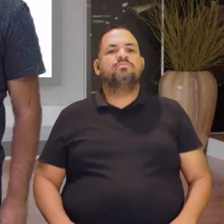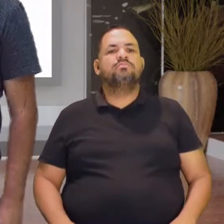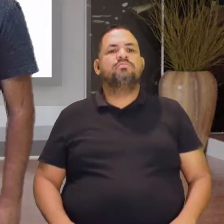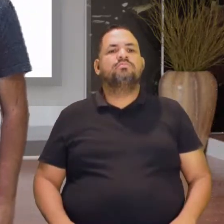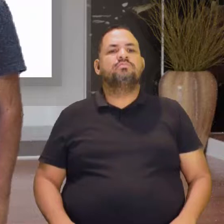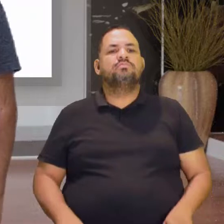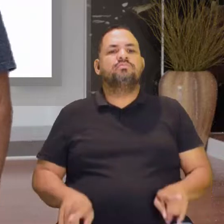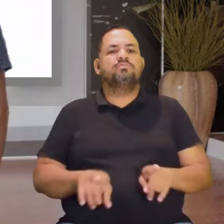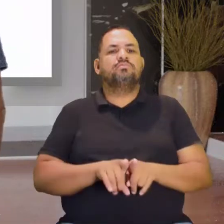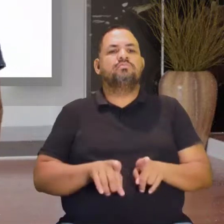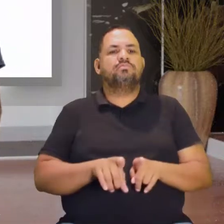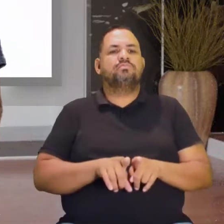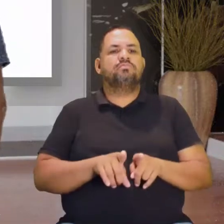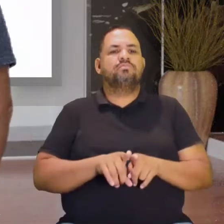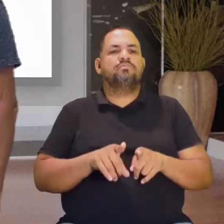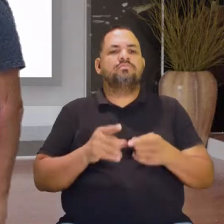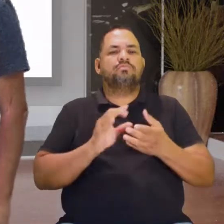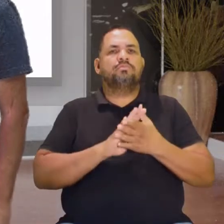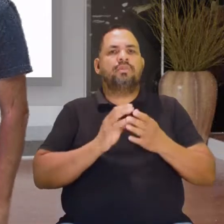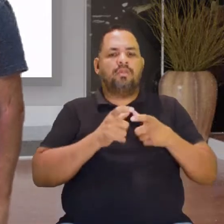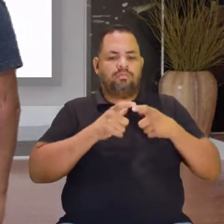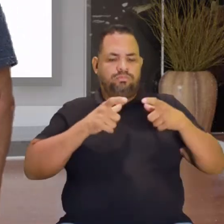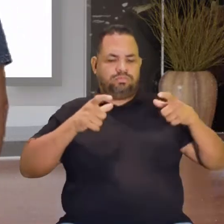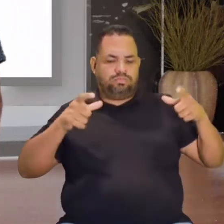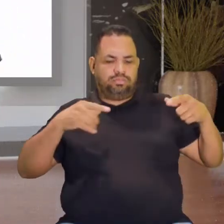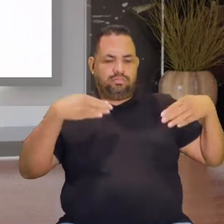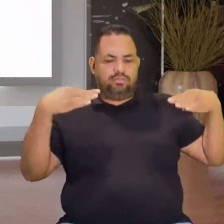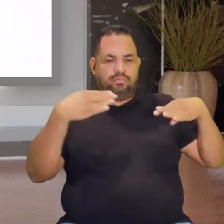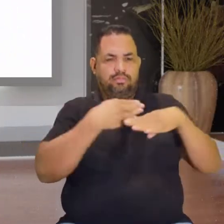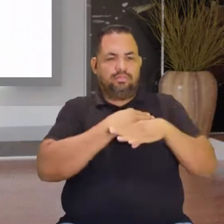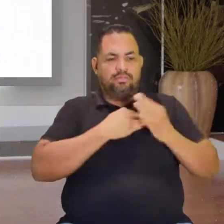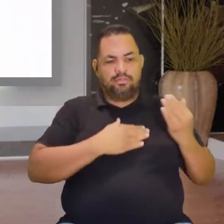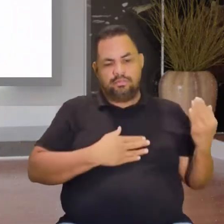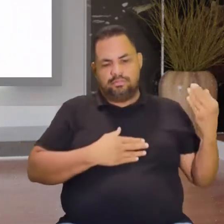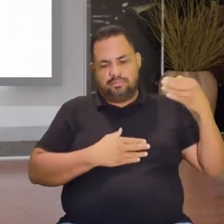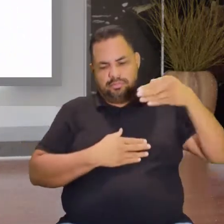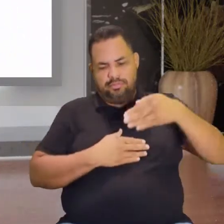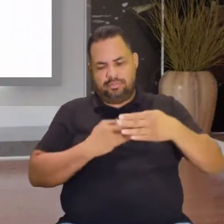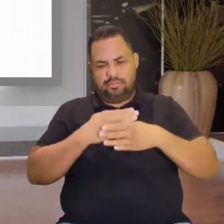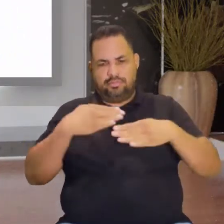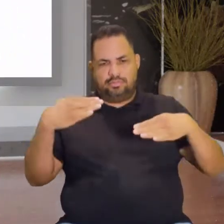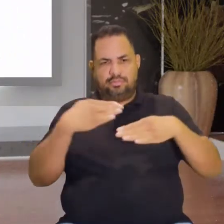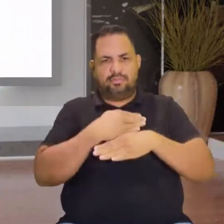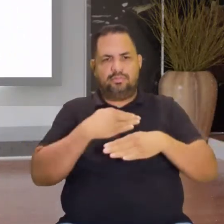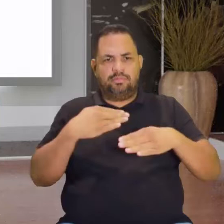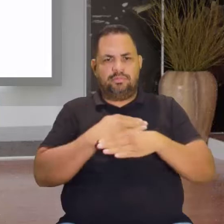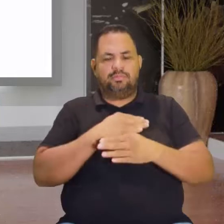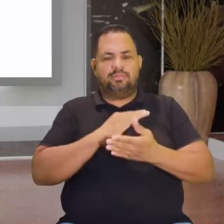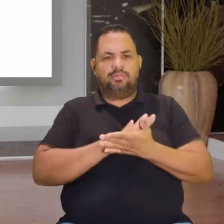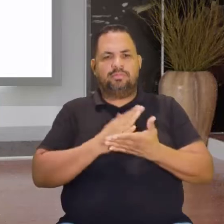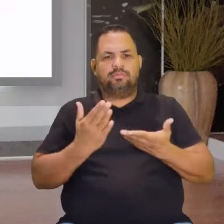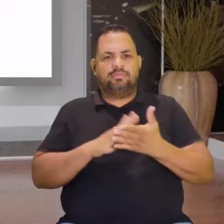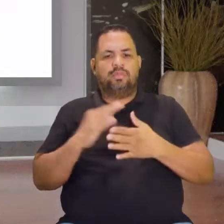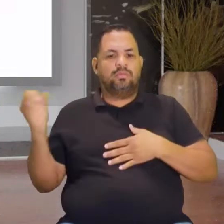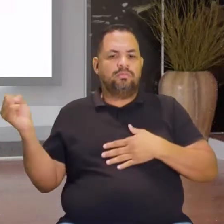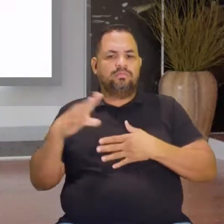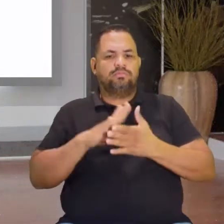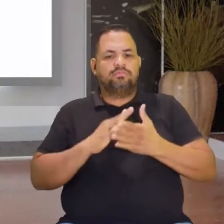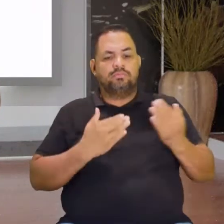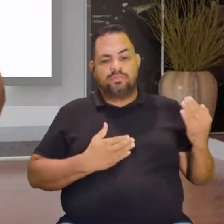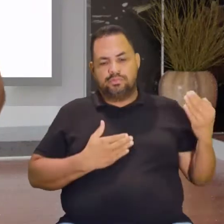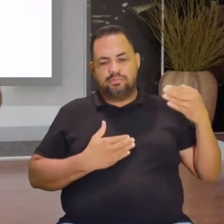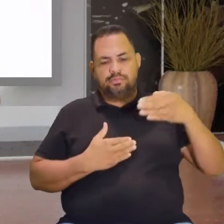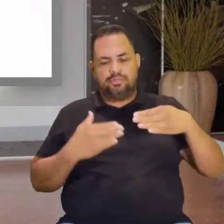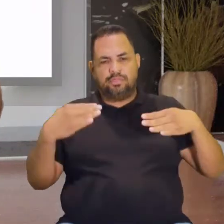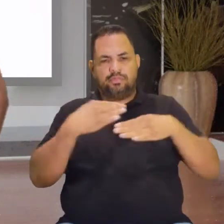aumento também da zona urbana, né? As pessoas começaram também, com a modernidade, vir para a cidade,